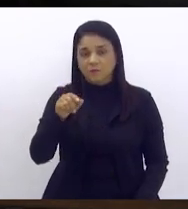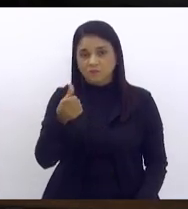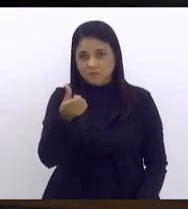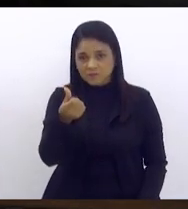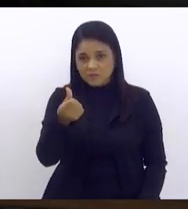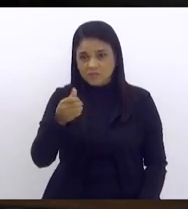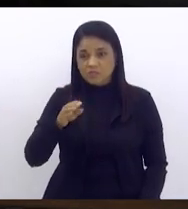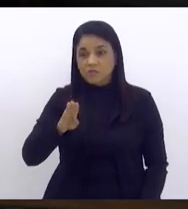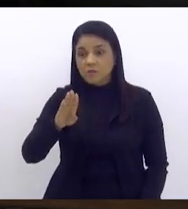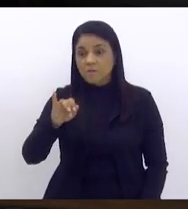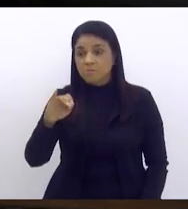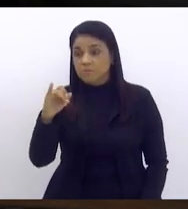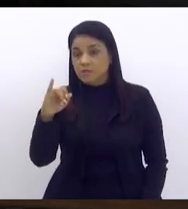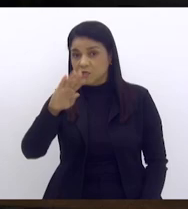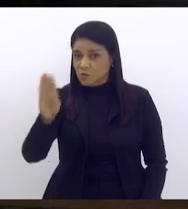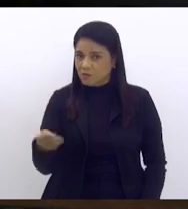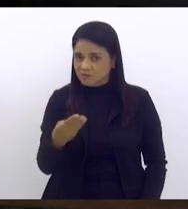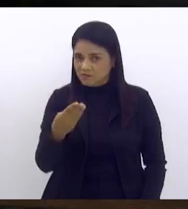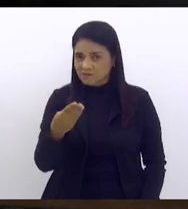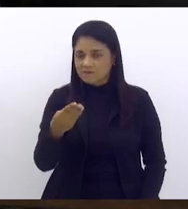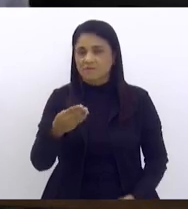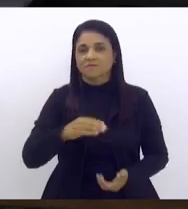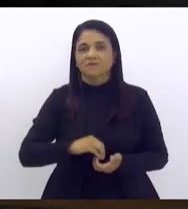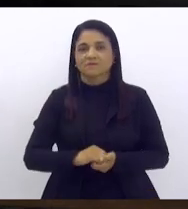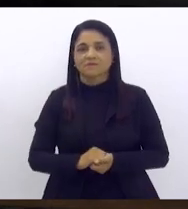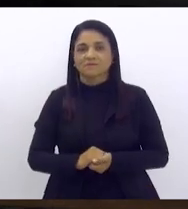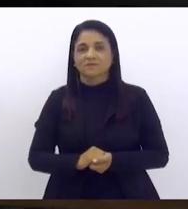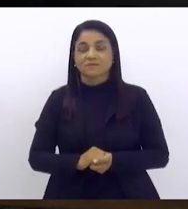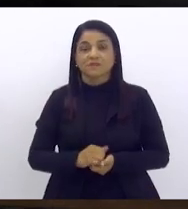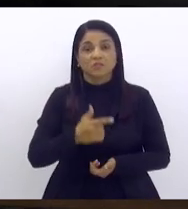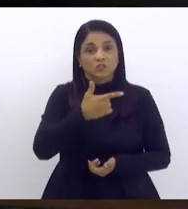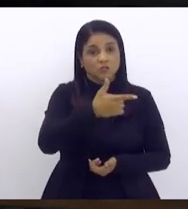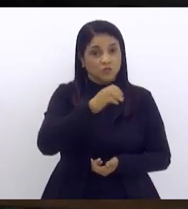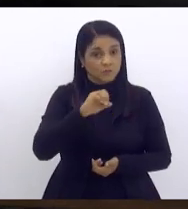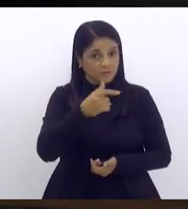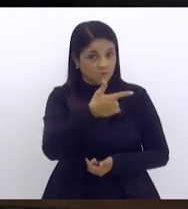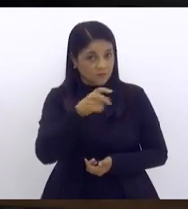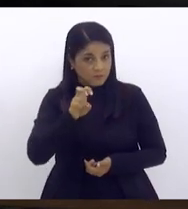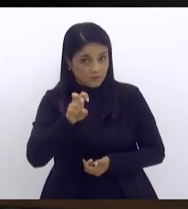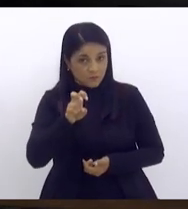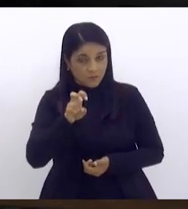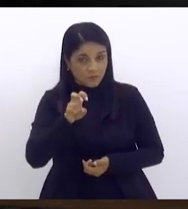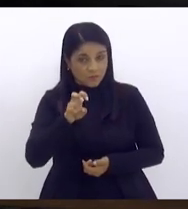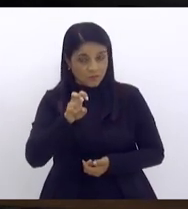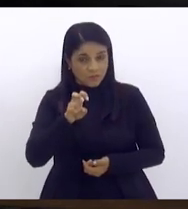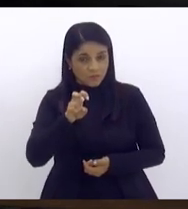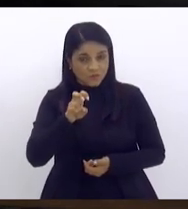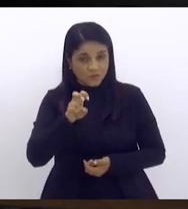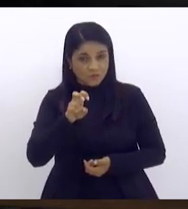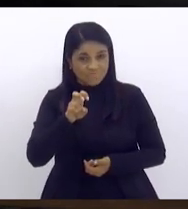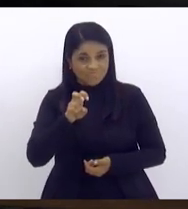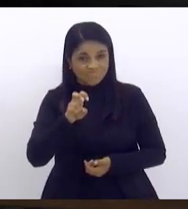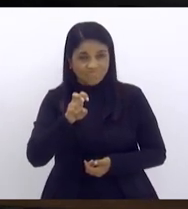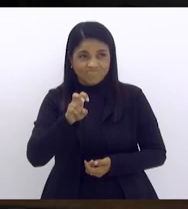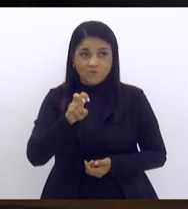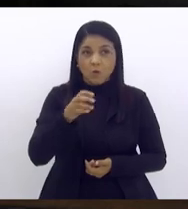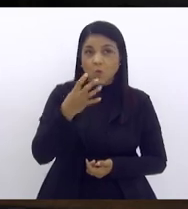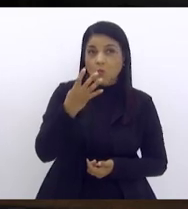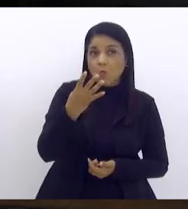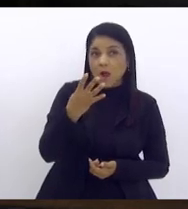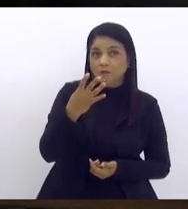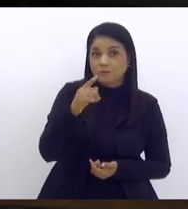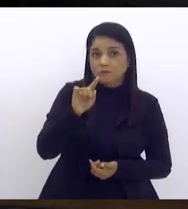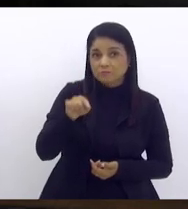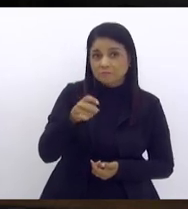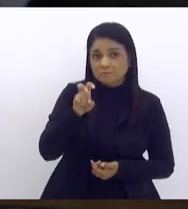Isso, a Casa já votou isso aqui. Em 2025, está previsto mais 4,5 bilhões